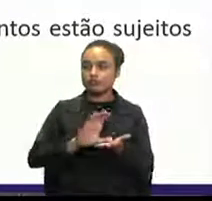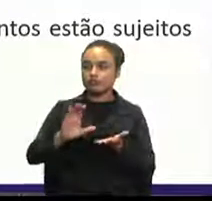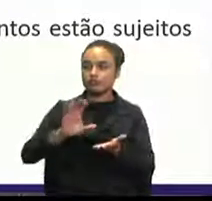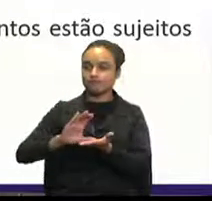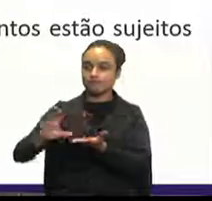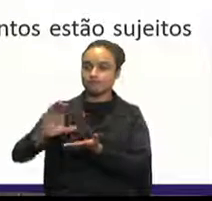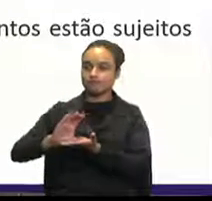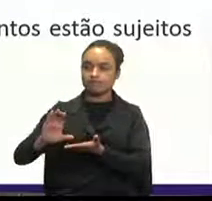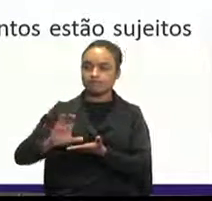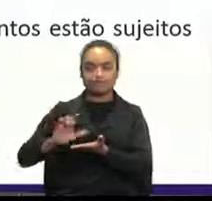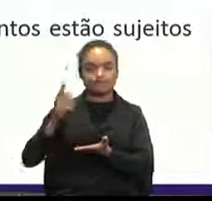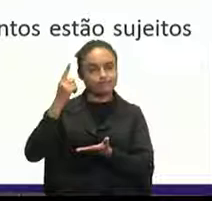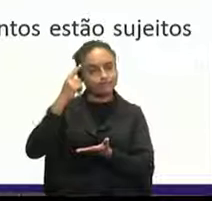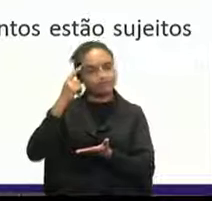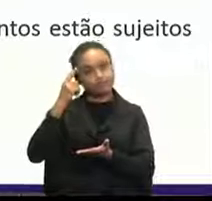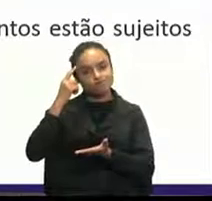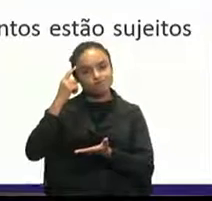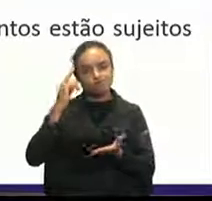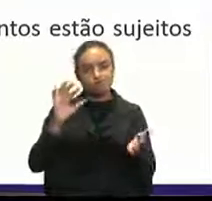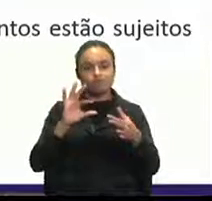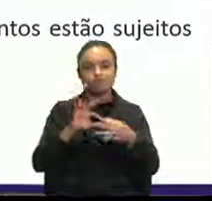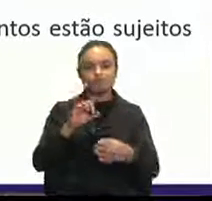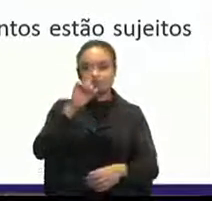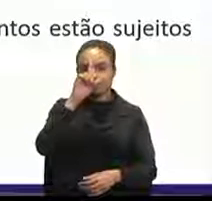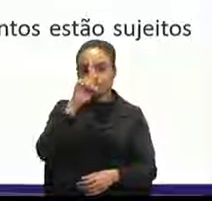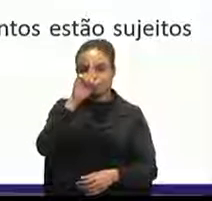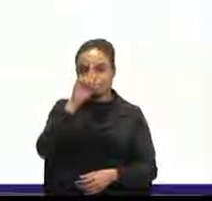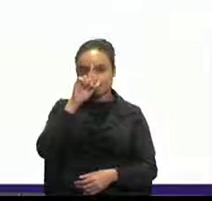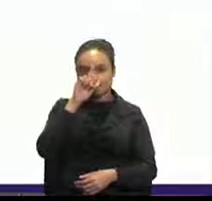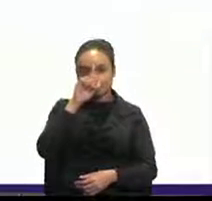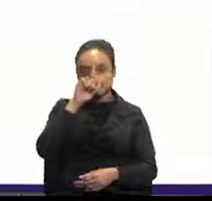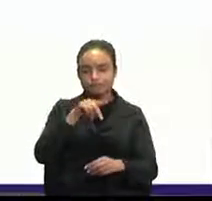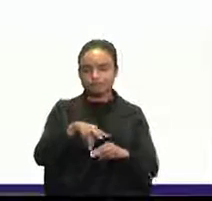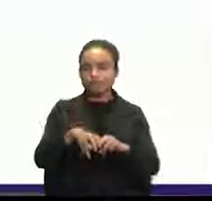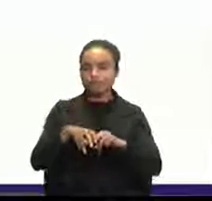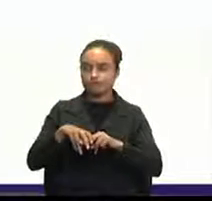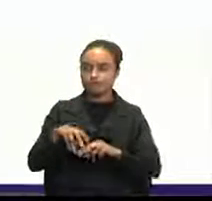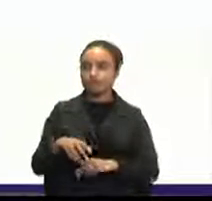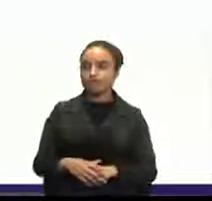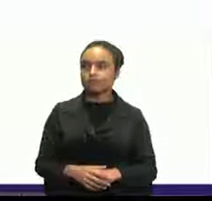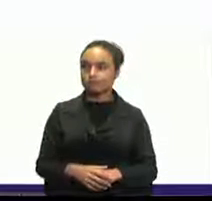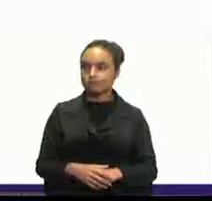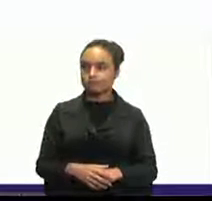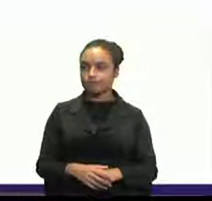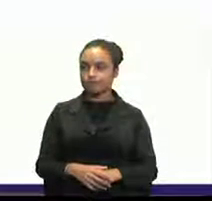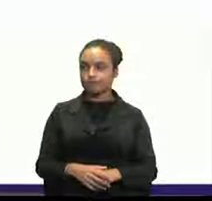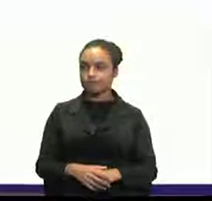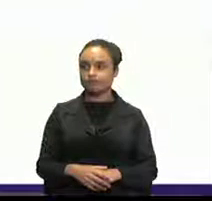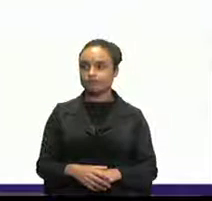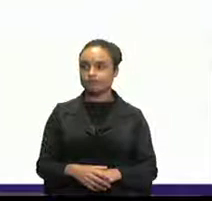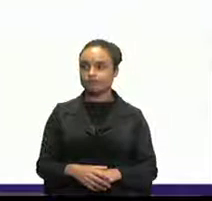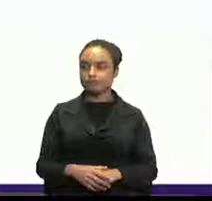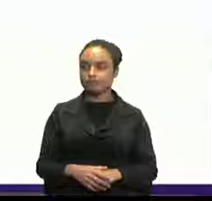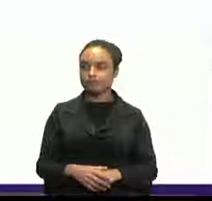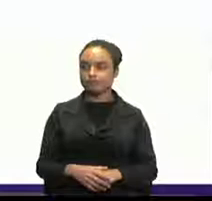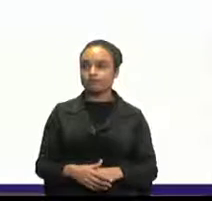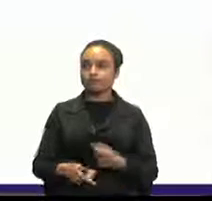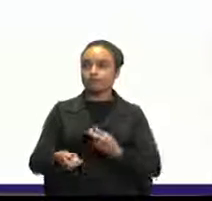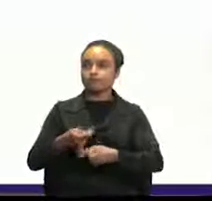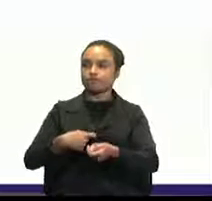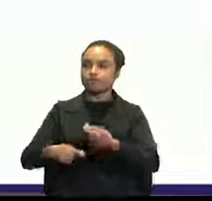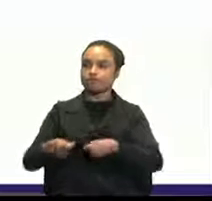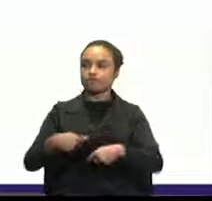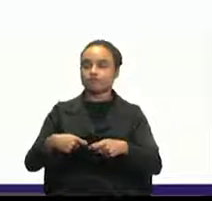às incertezas que estão ligados aos riscos logo a seguir a teoria dos portfólios de marcovitch